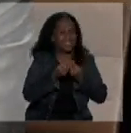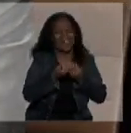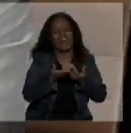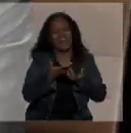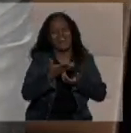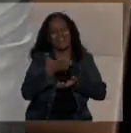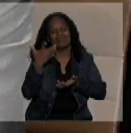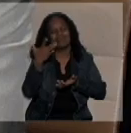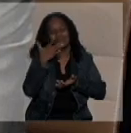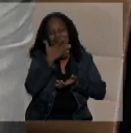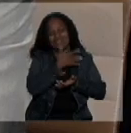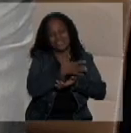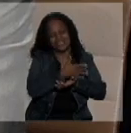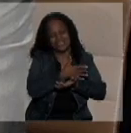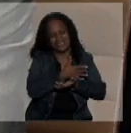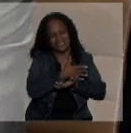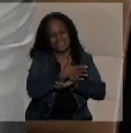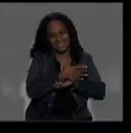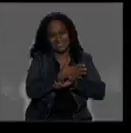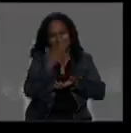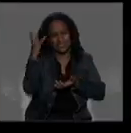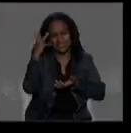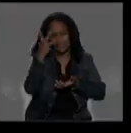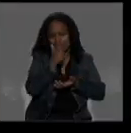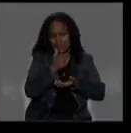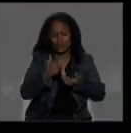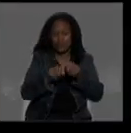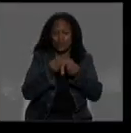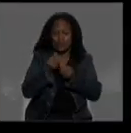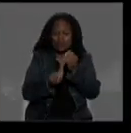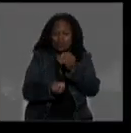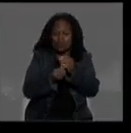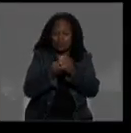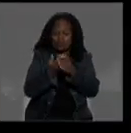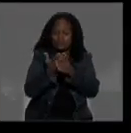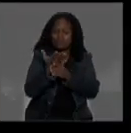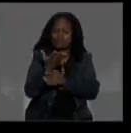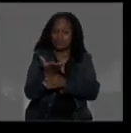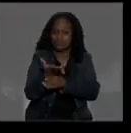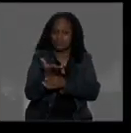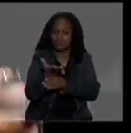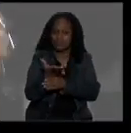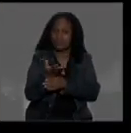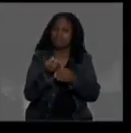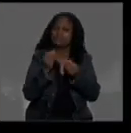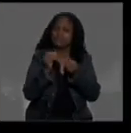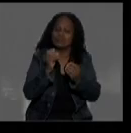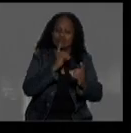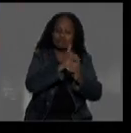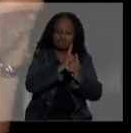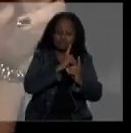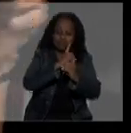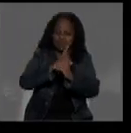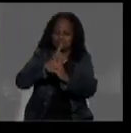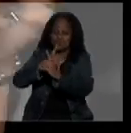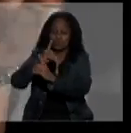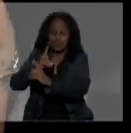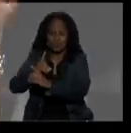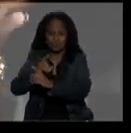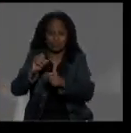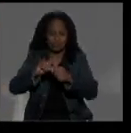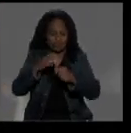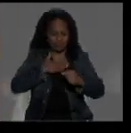isso? Esse é um projeto muito gostoso. Esse projeto, ele nasceu de encontros